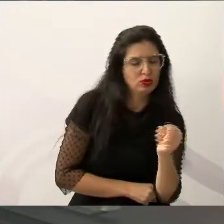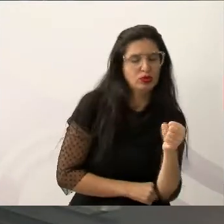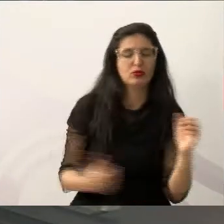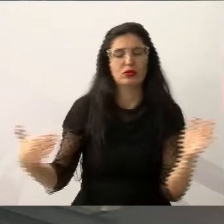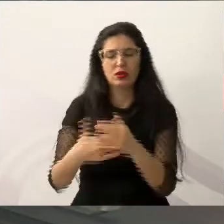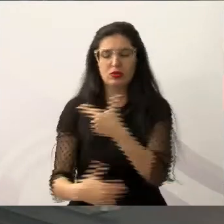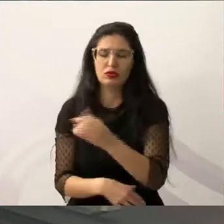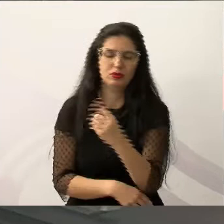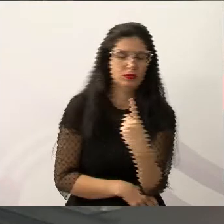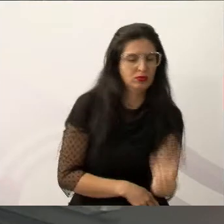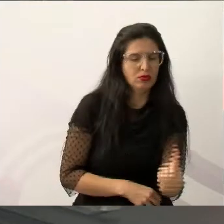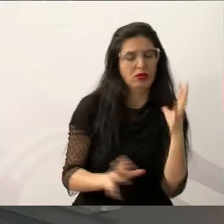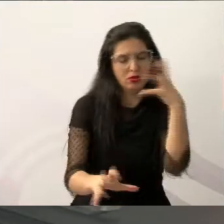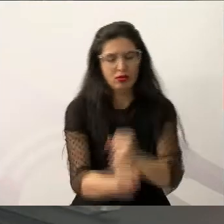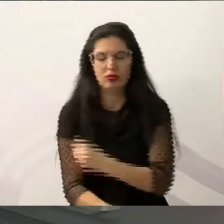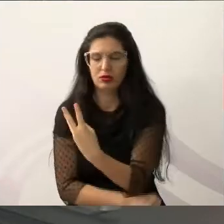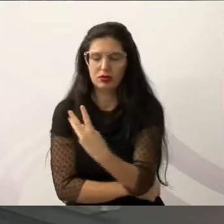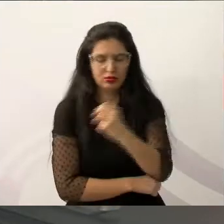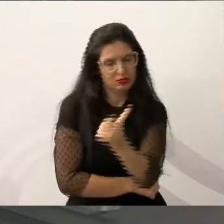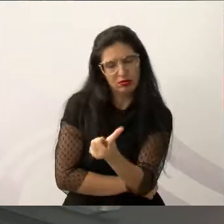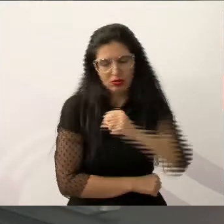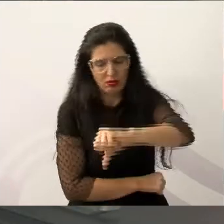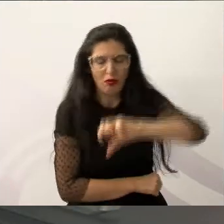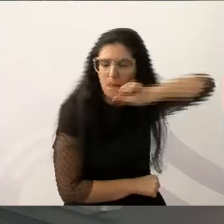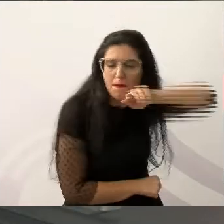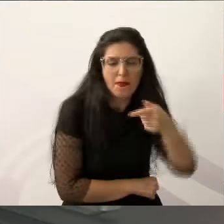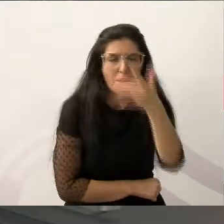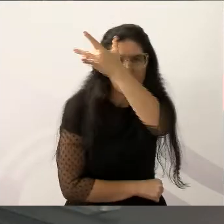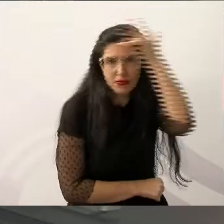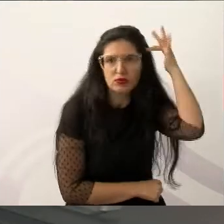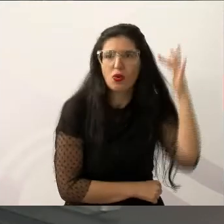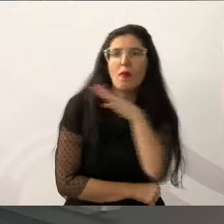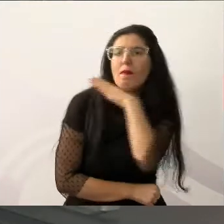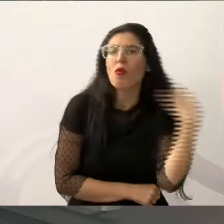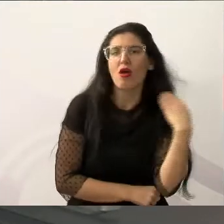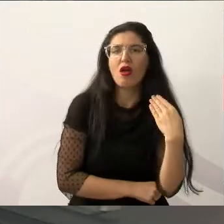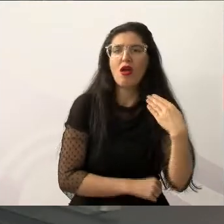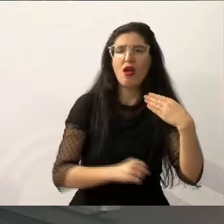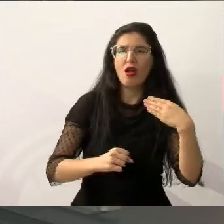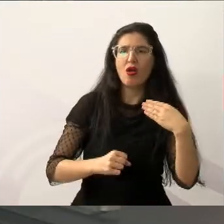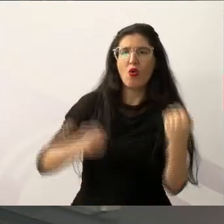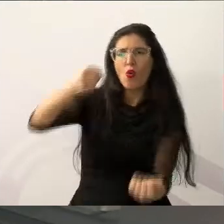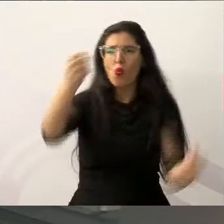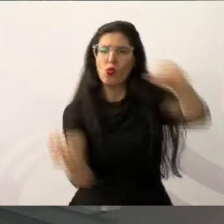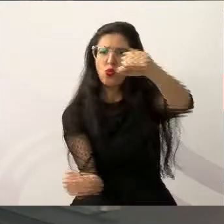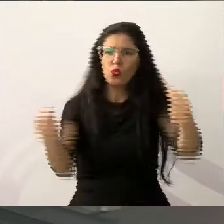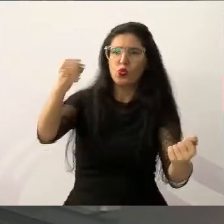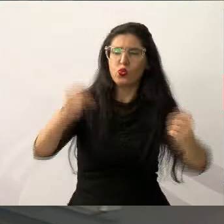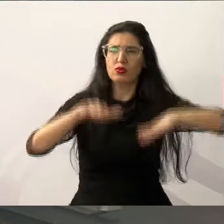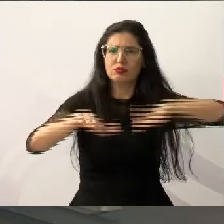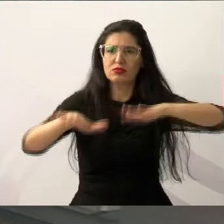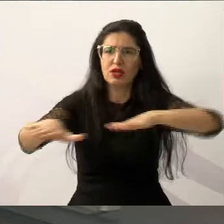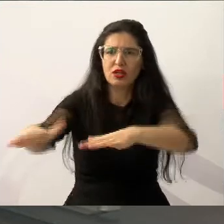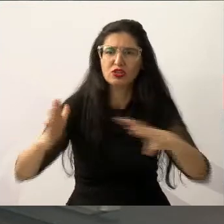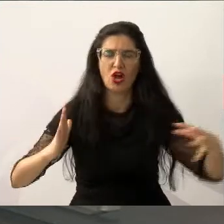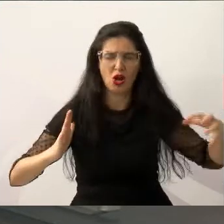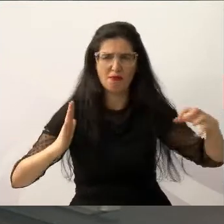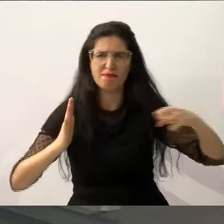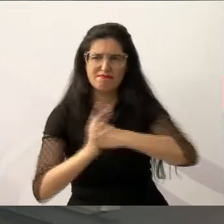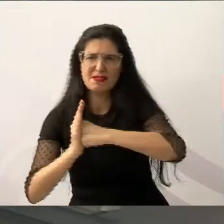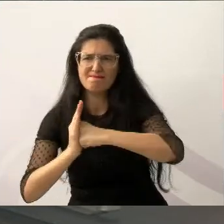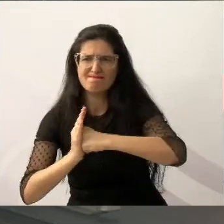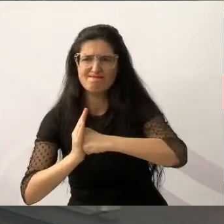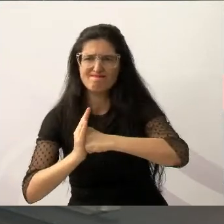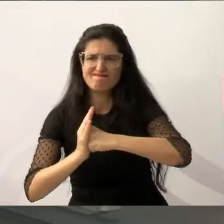foram 369 mil pessoas mortas no trânsito, nas ruas e nas